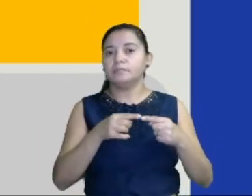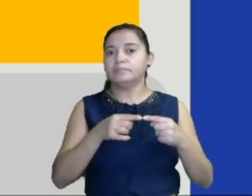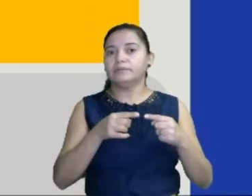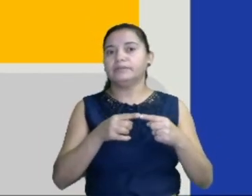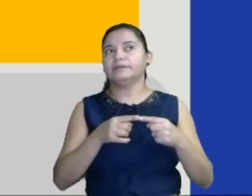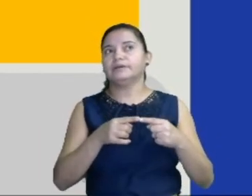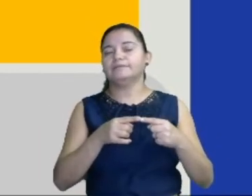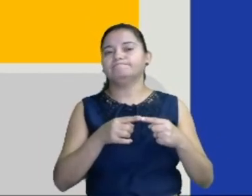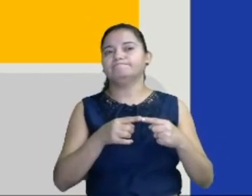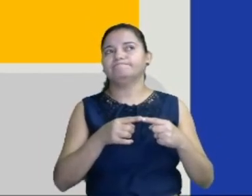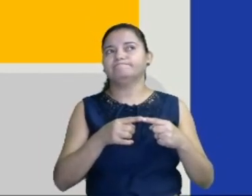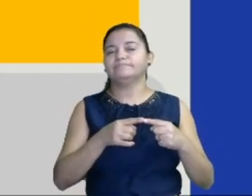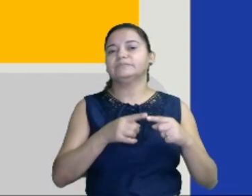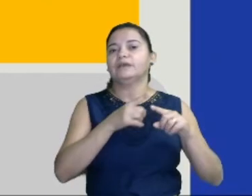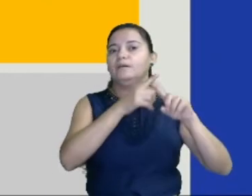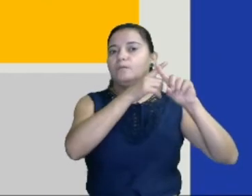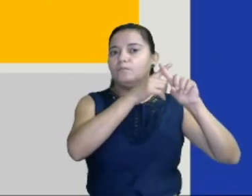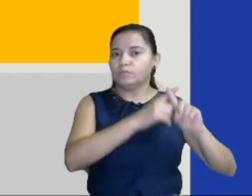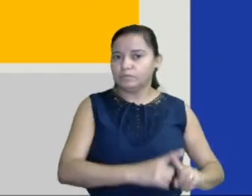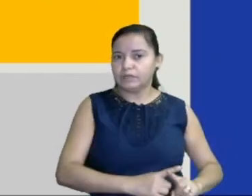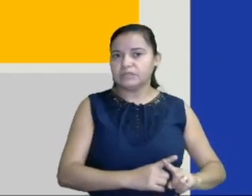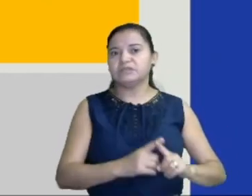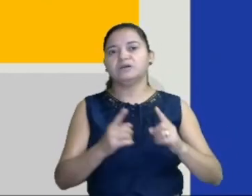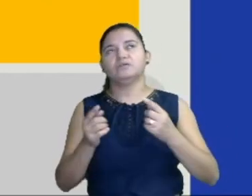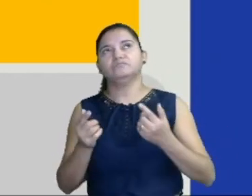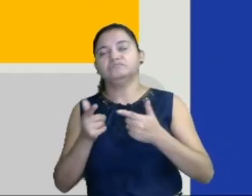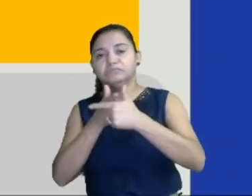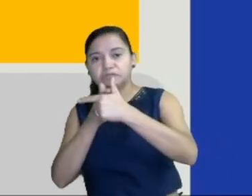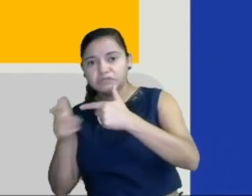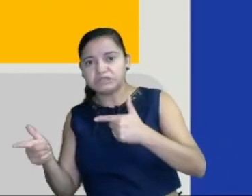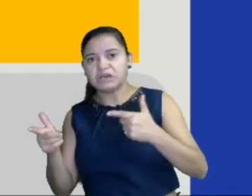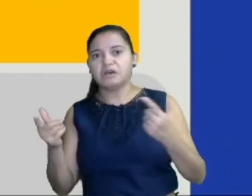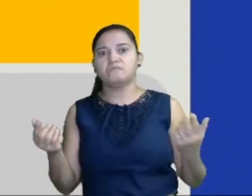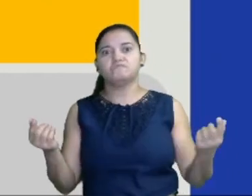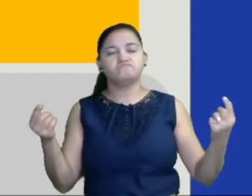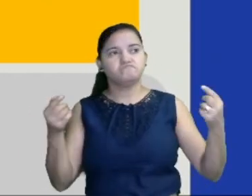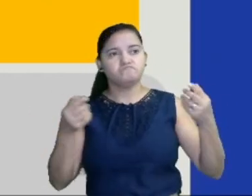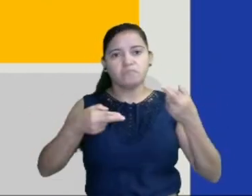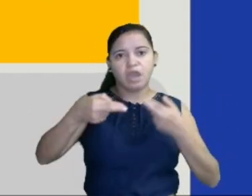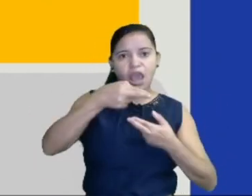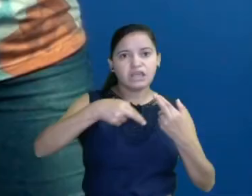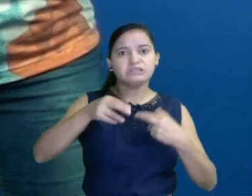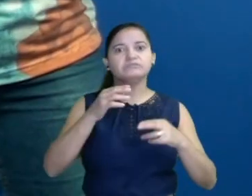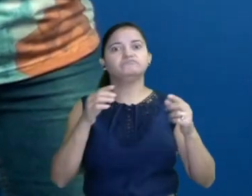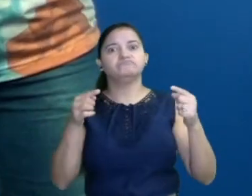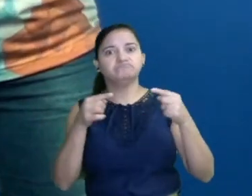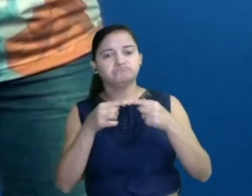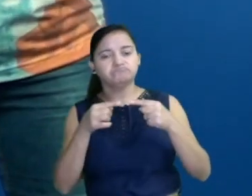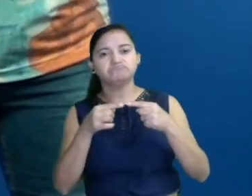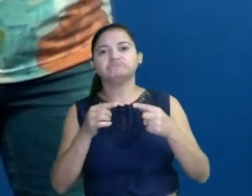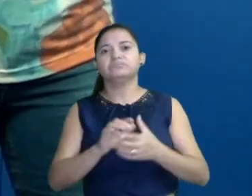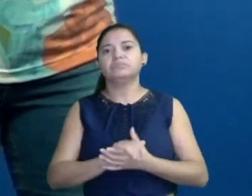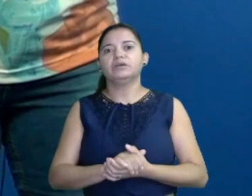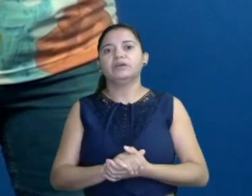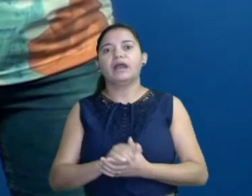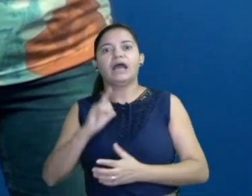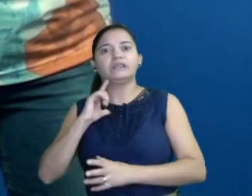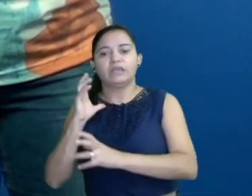relação das propriedades da multiplicação e da divisão né em relação à